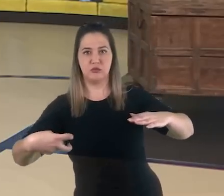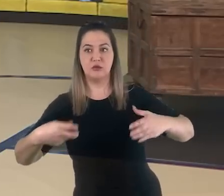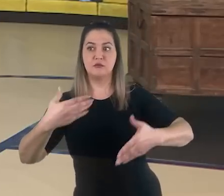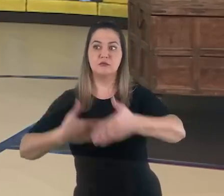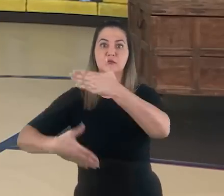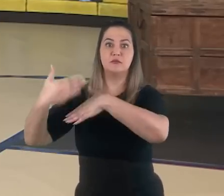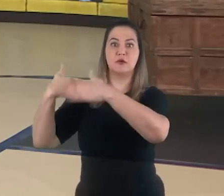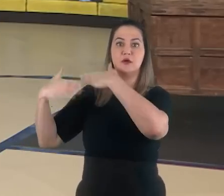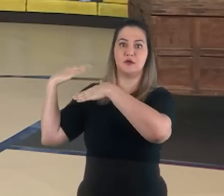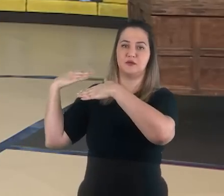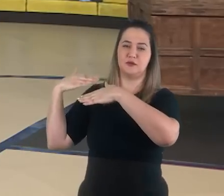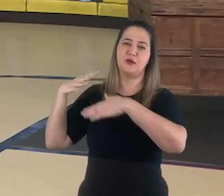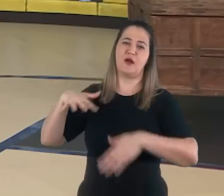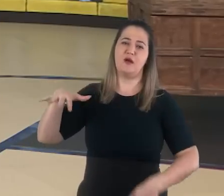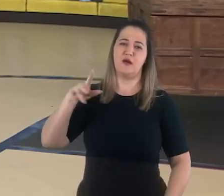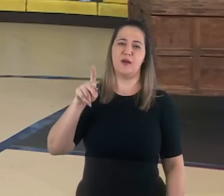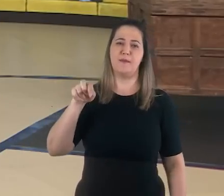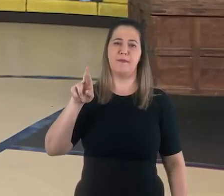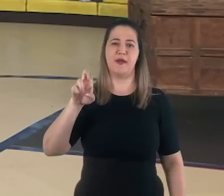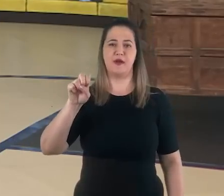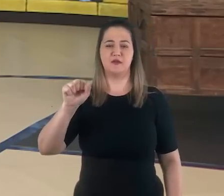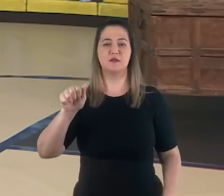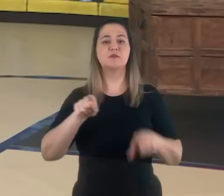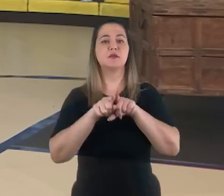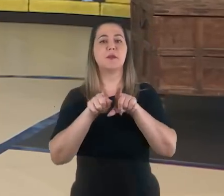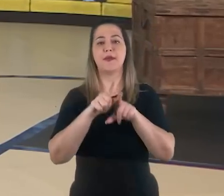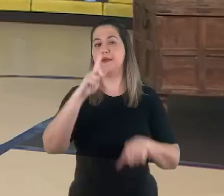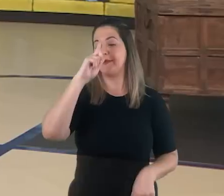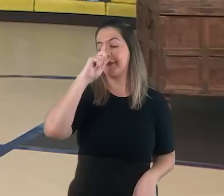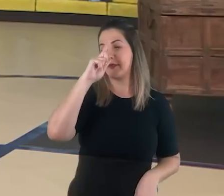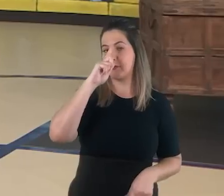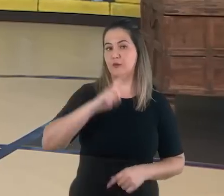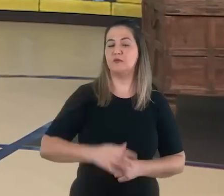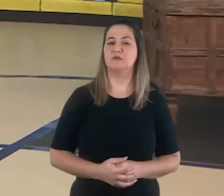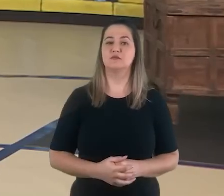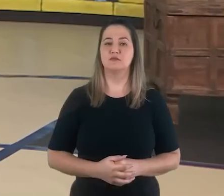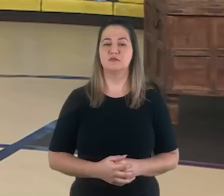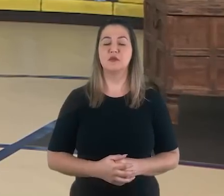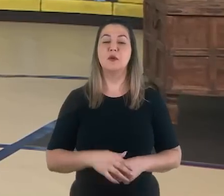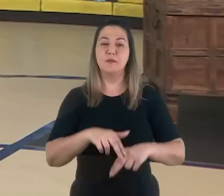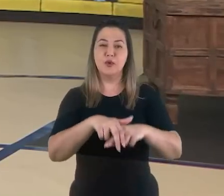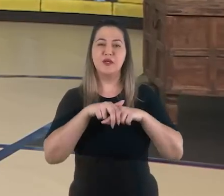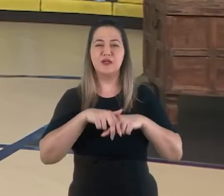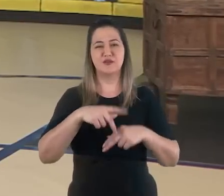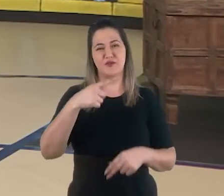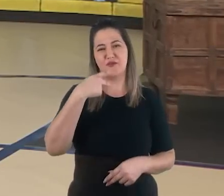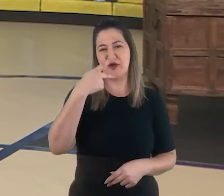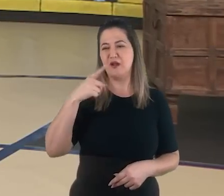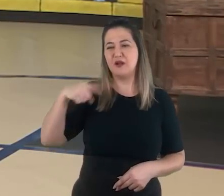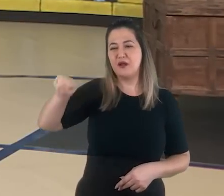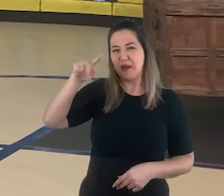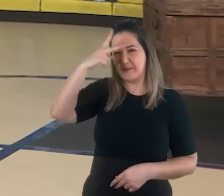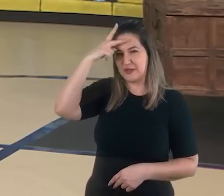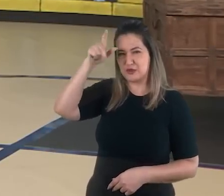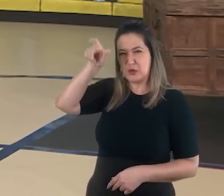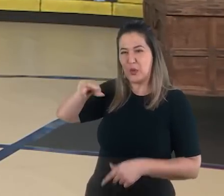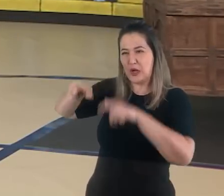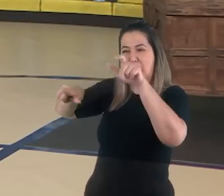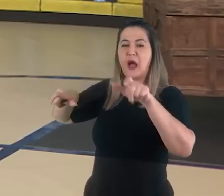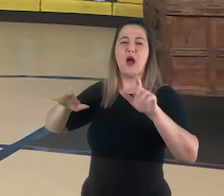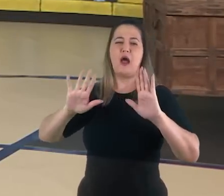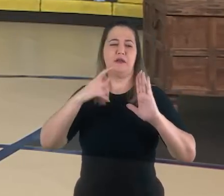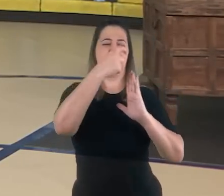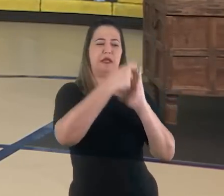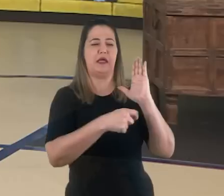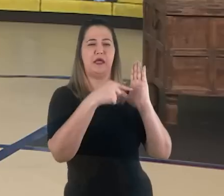dos persas e também dos gregos, de modo que fica sem sentido aquela afirmação dos céticos de que o texto de Daniel não